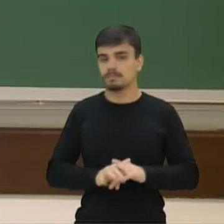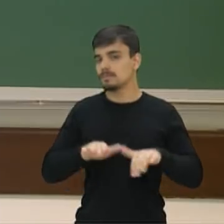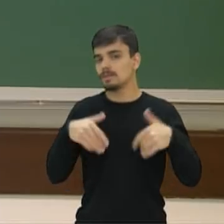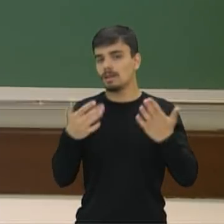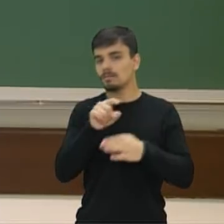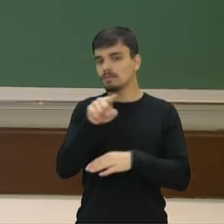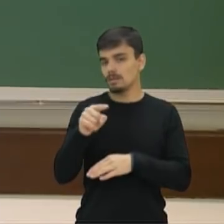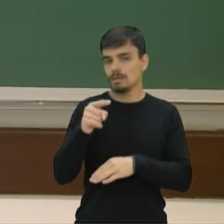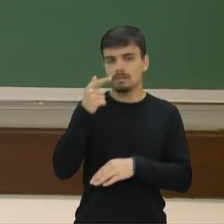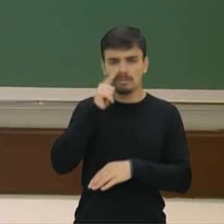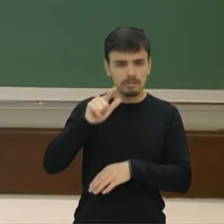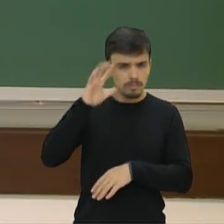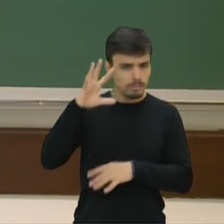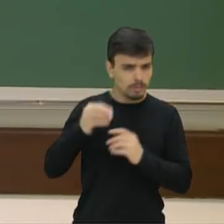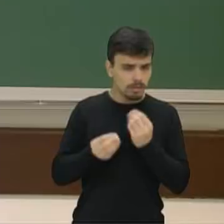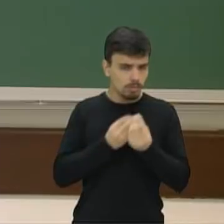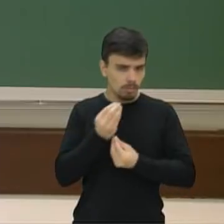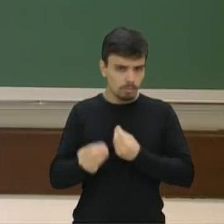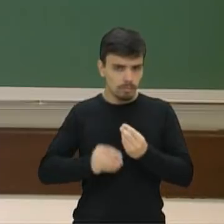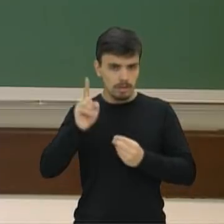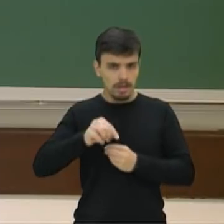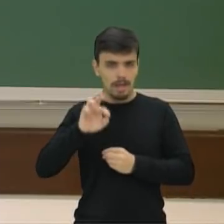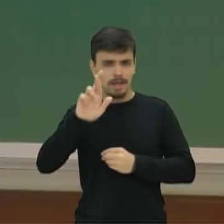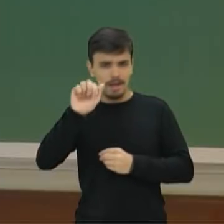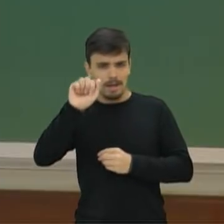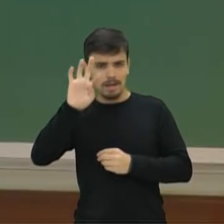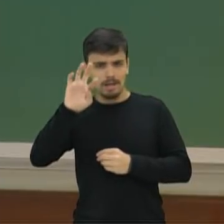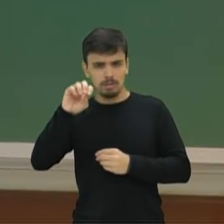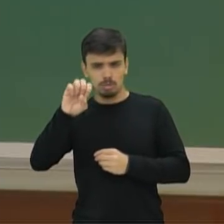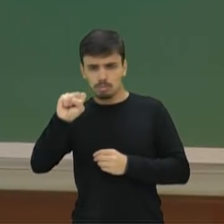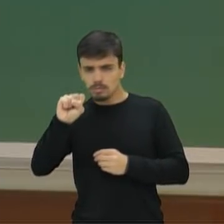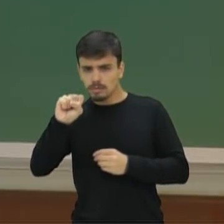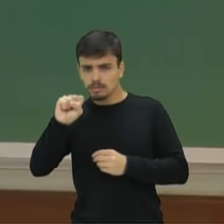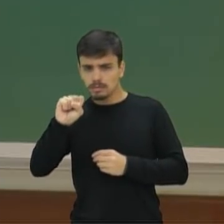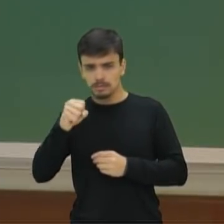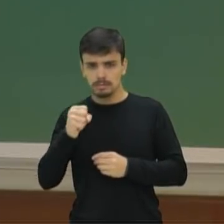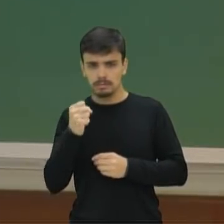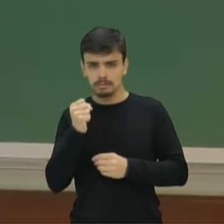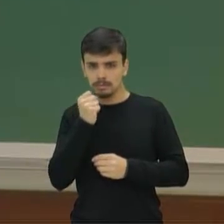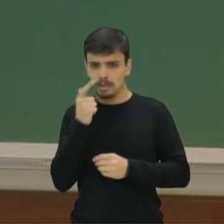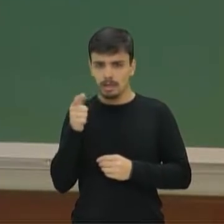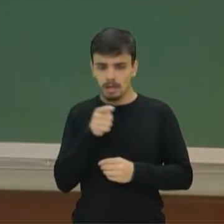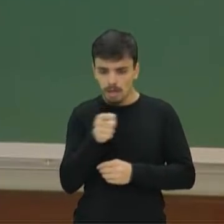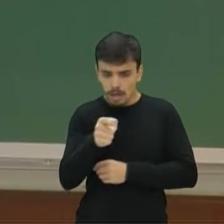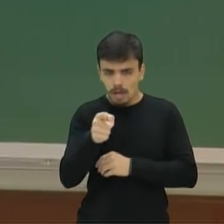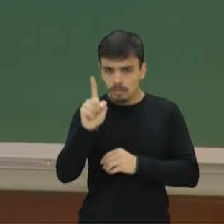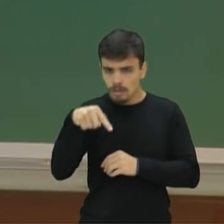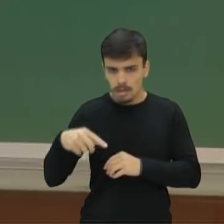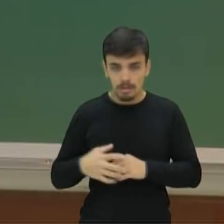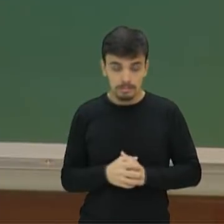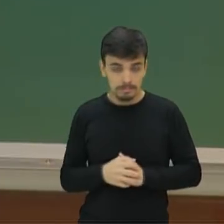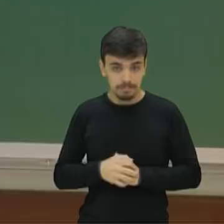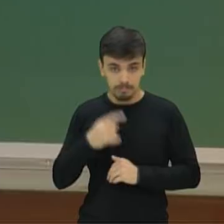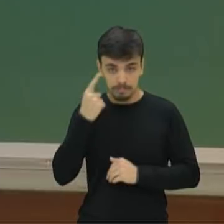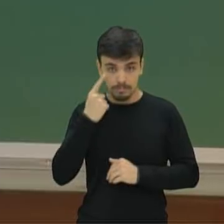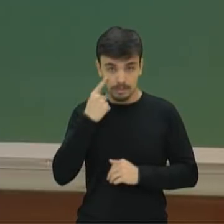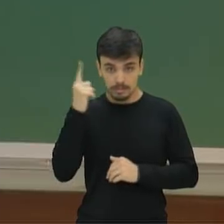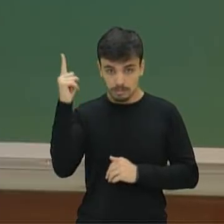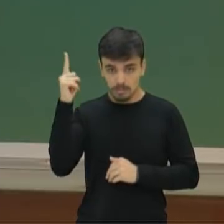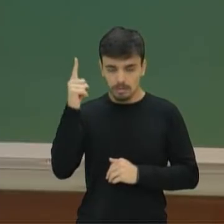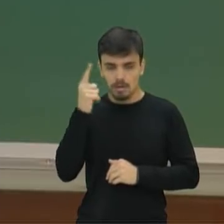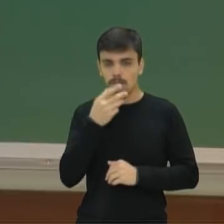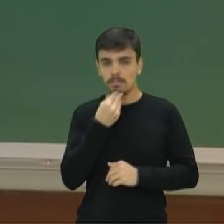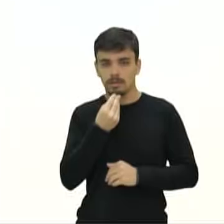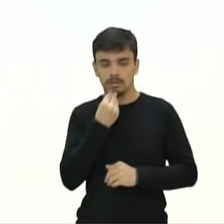E aí, você conseguiu entender? Será que ele está falando de ratos? Então vamos pensar, olha lá. Então o Charlie chega para ele